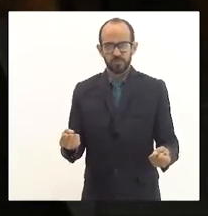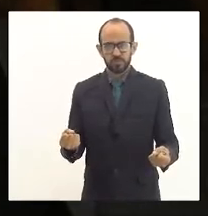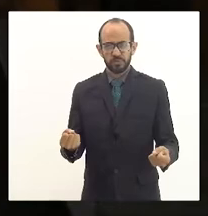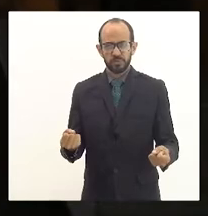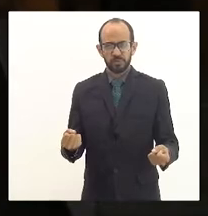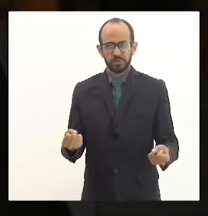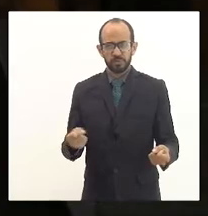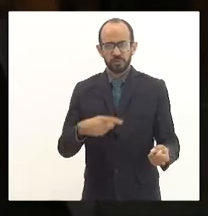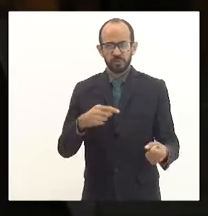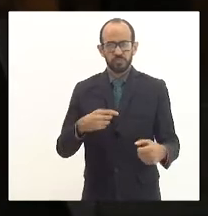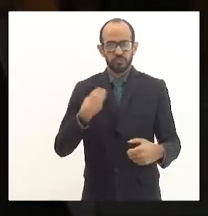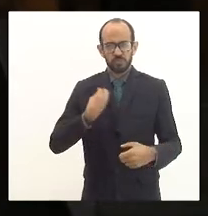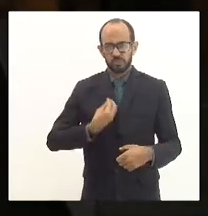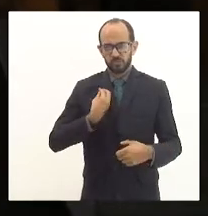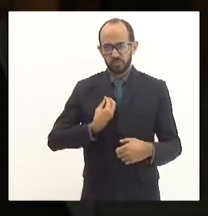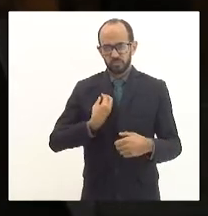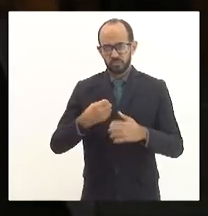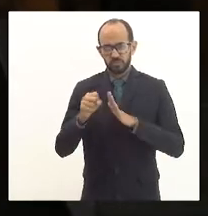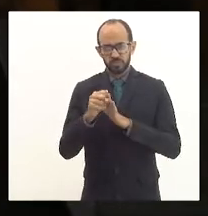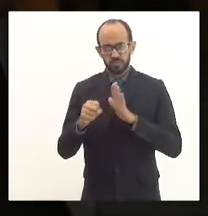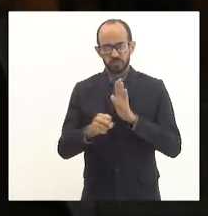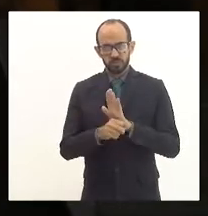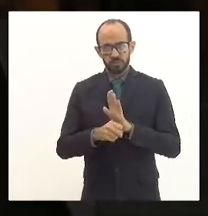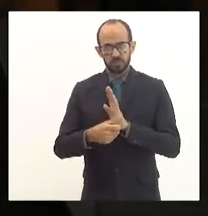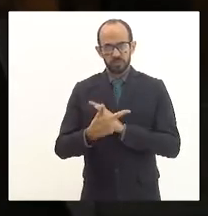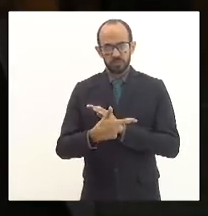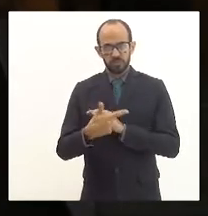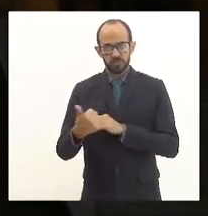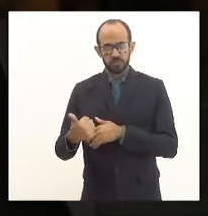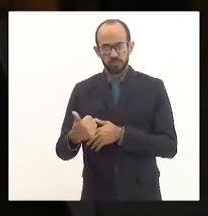gente vivendo no século 21